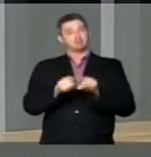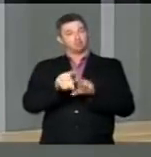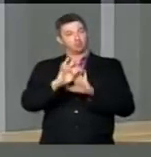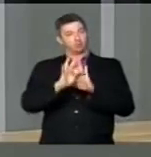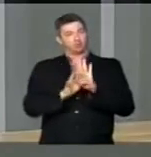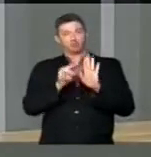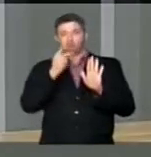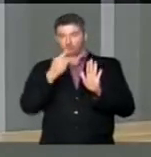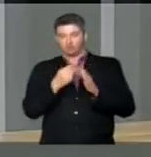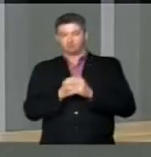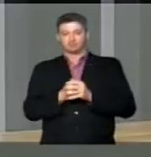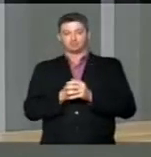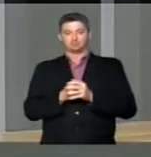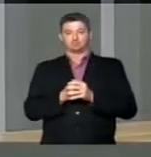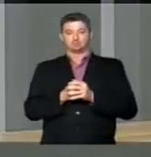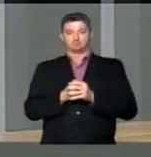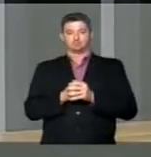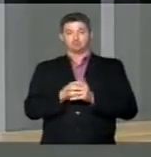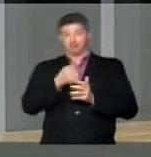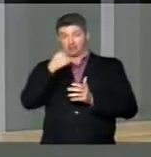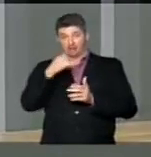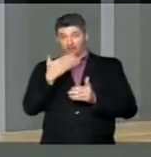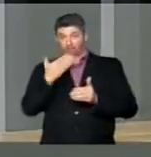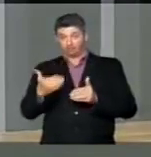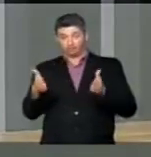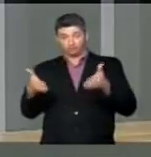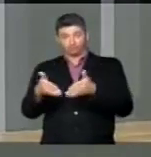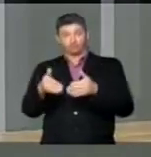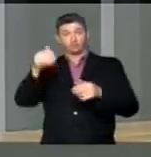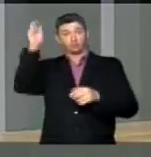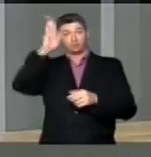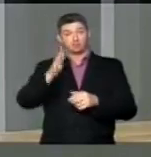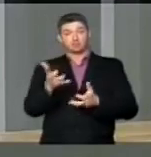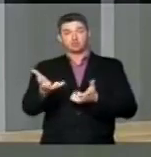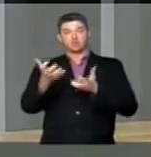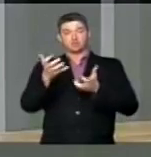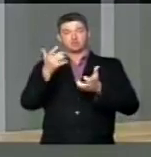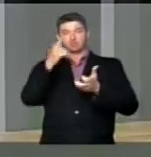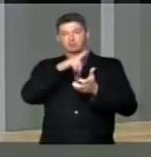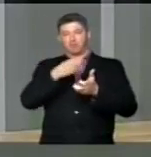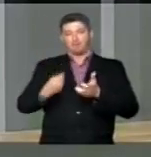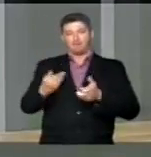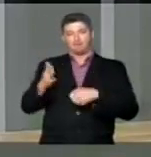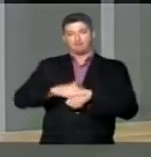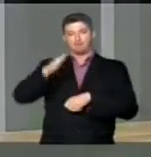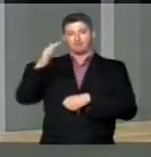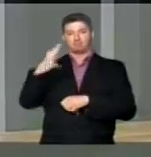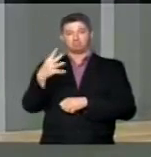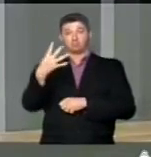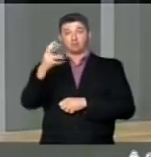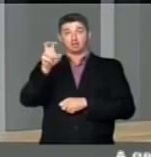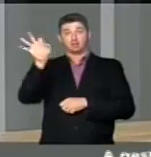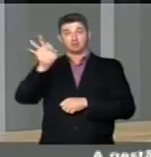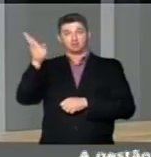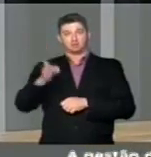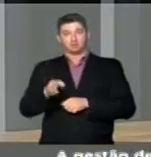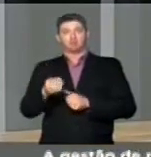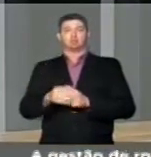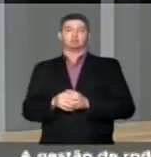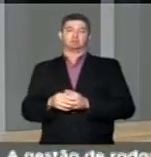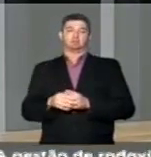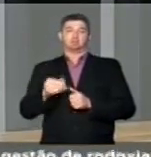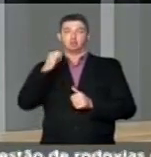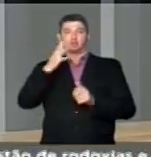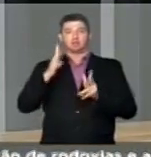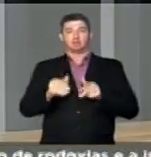compromisso. No setor de energia, o Brasil pretende alcançar uma participação estimada em 45% das